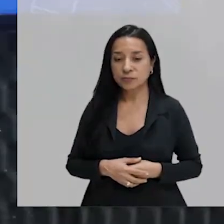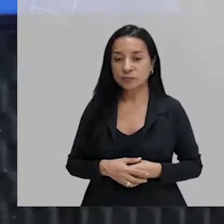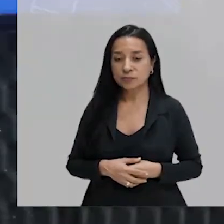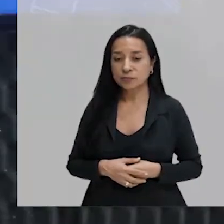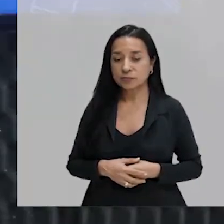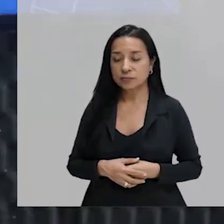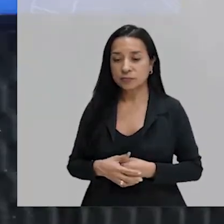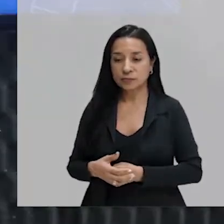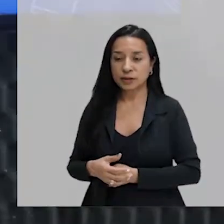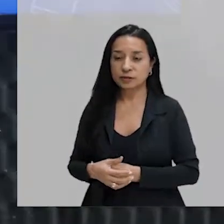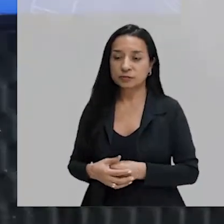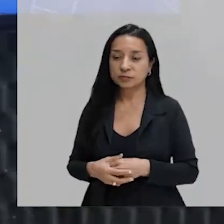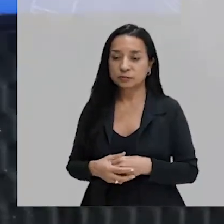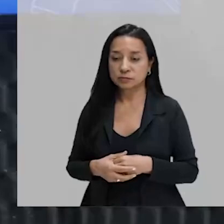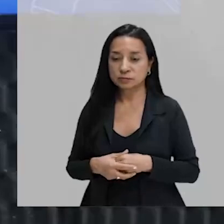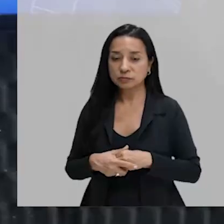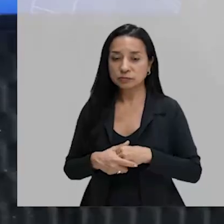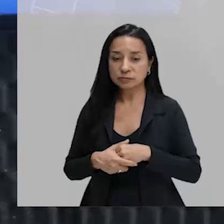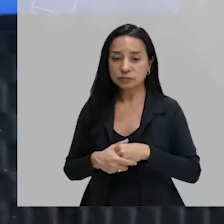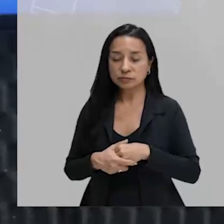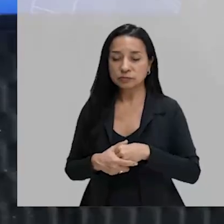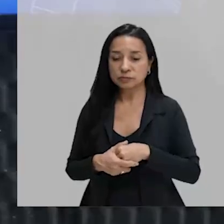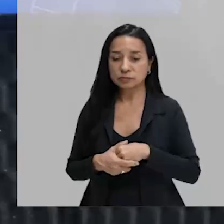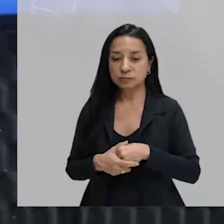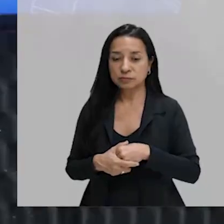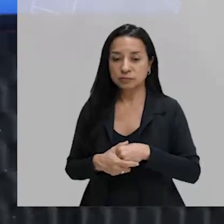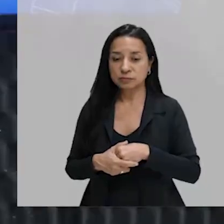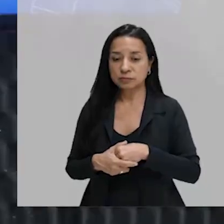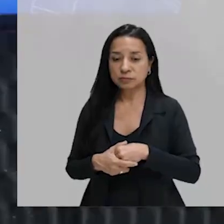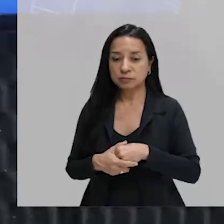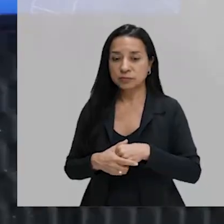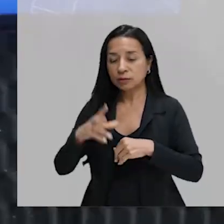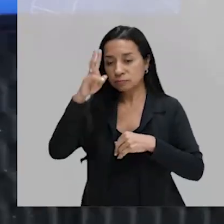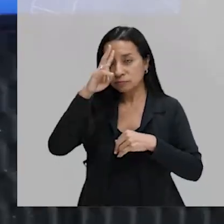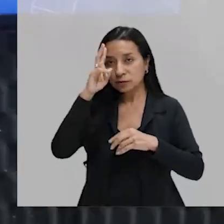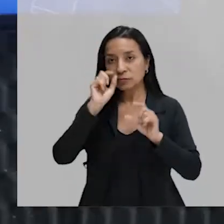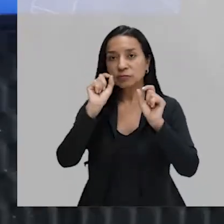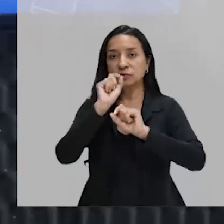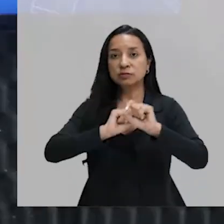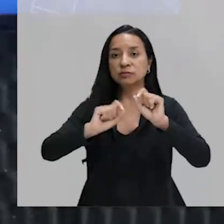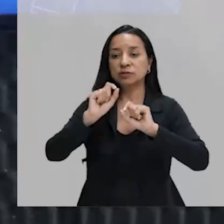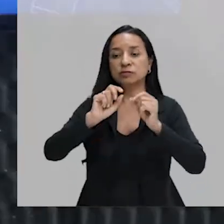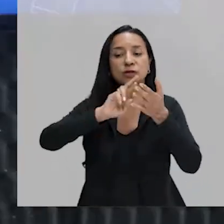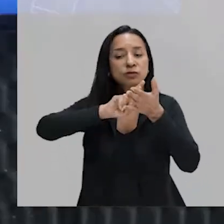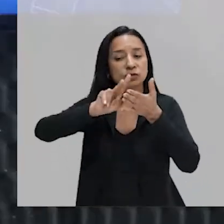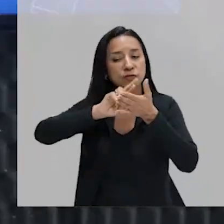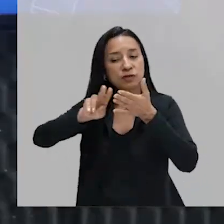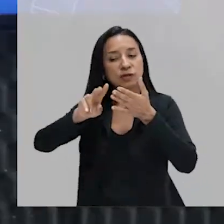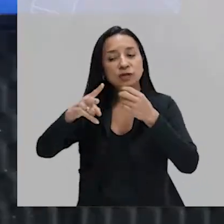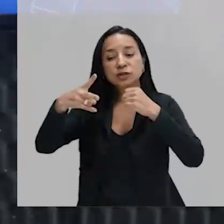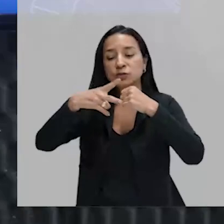seriam essas viagens que ainda estarão por acontecer, né? Lembre-se sempre dessa diferença entre os verbos, né?